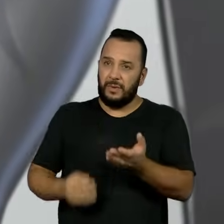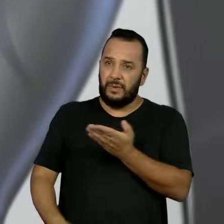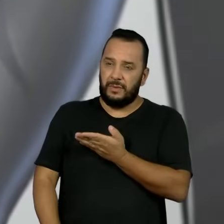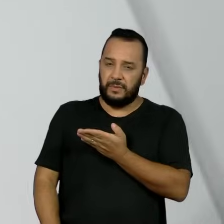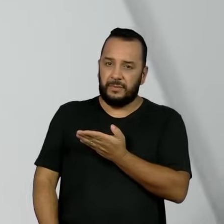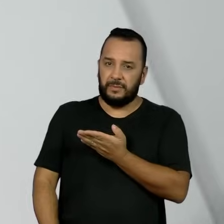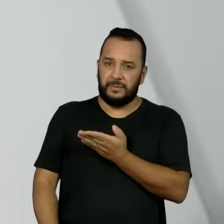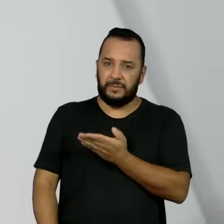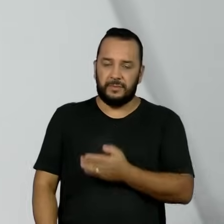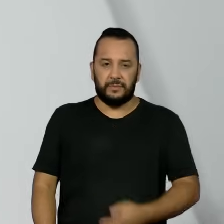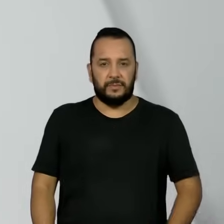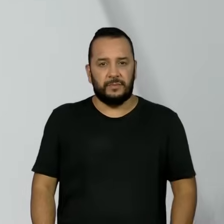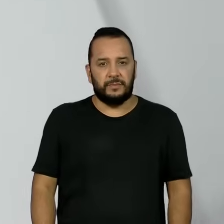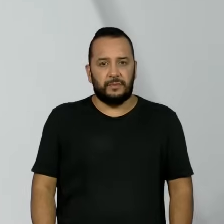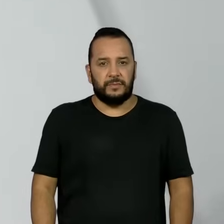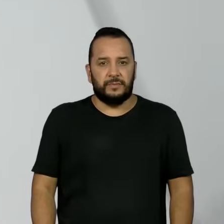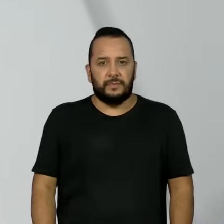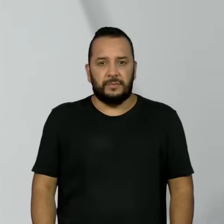ser mulher,